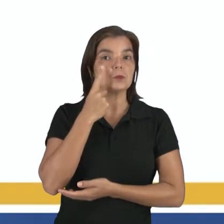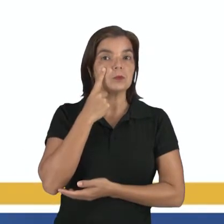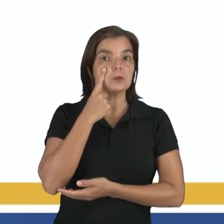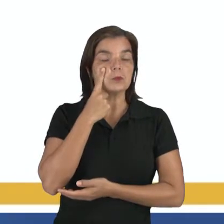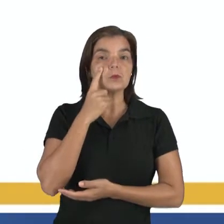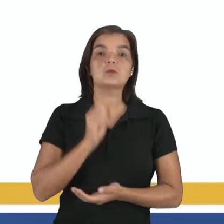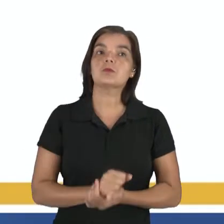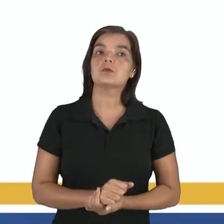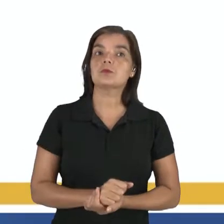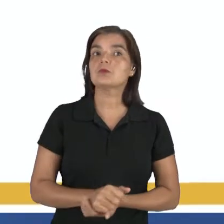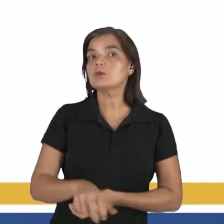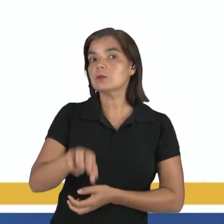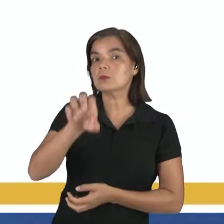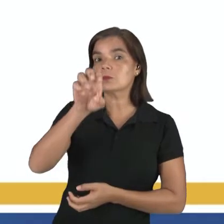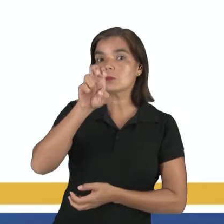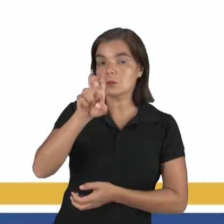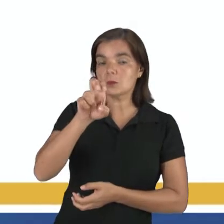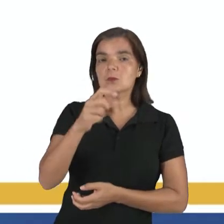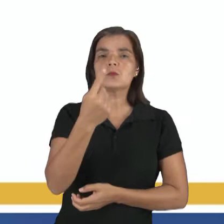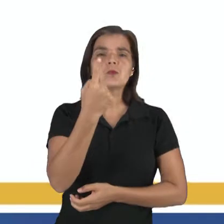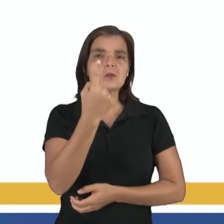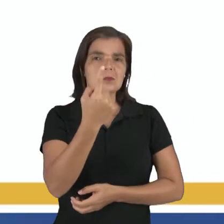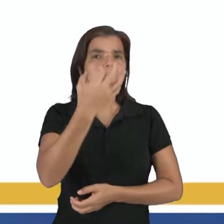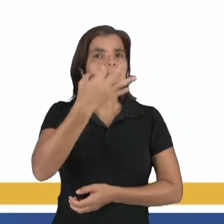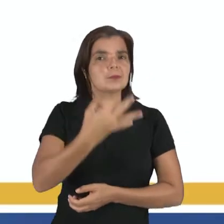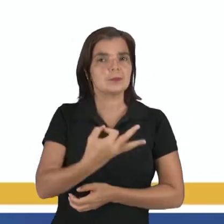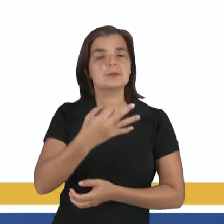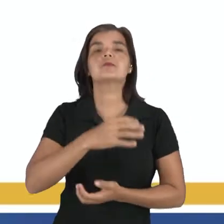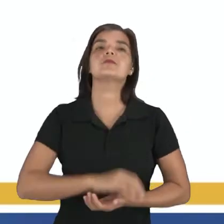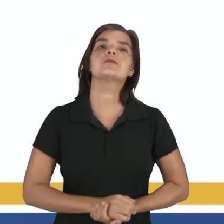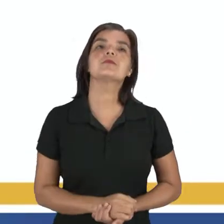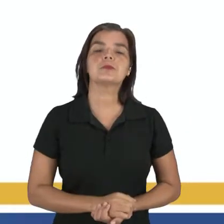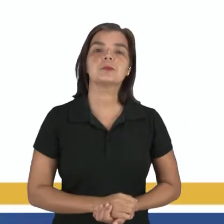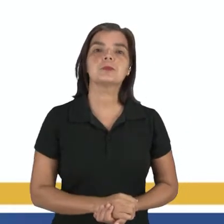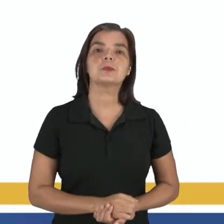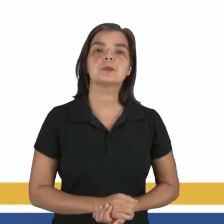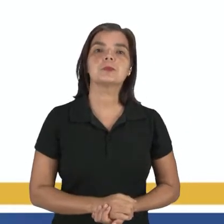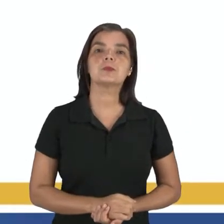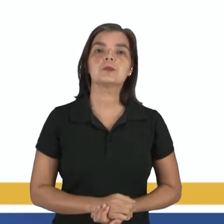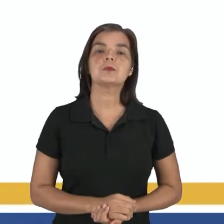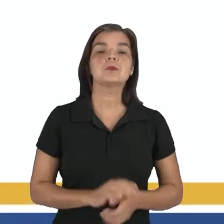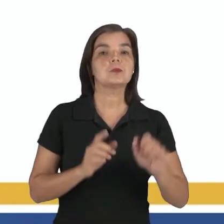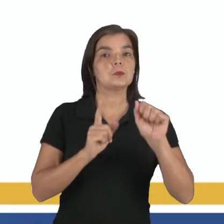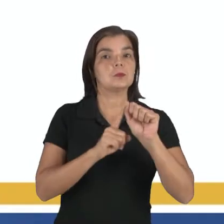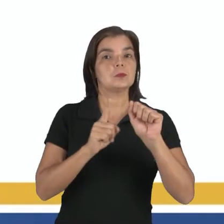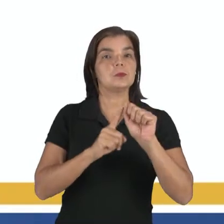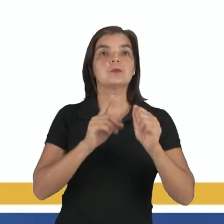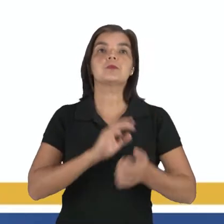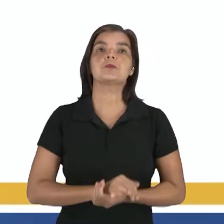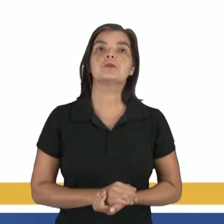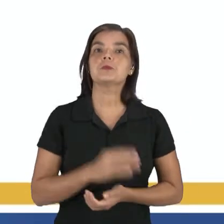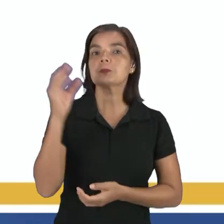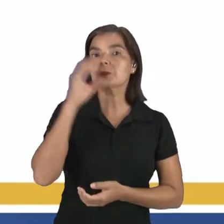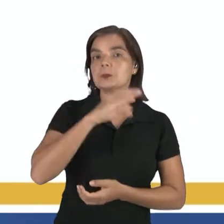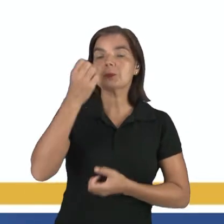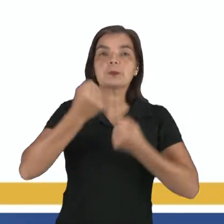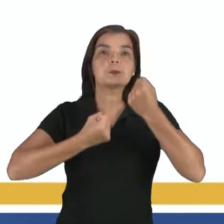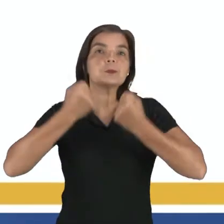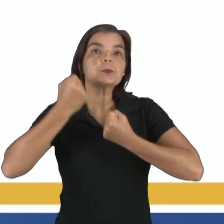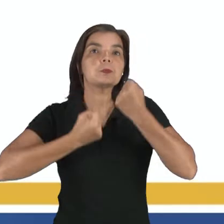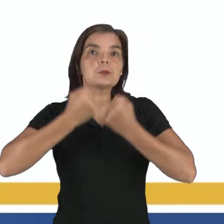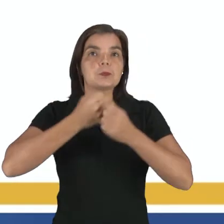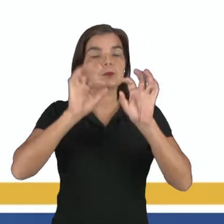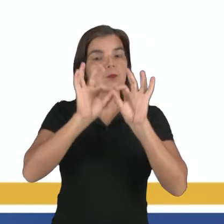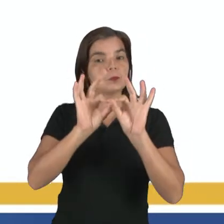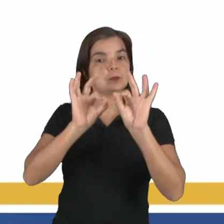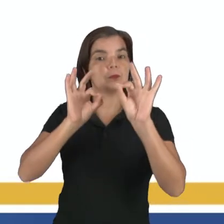tá aí cincos que estão aí uma delas é a correta a letra a a velocidade de